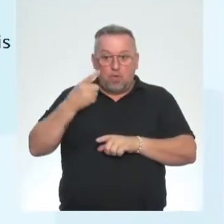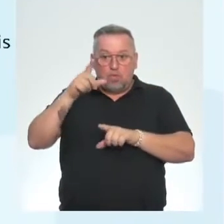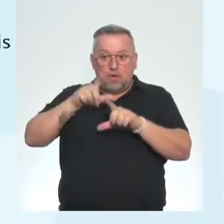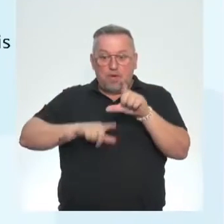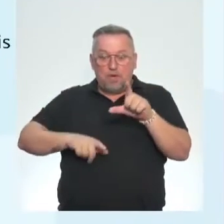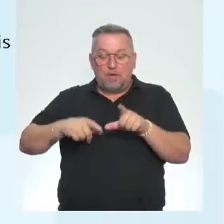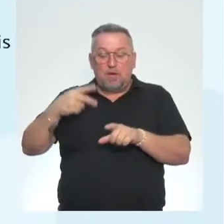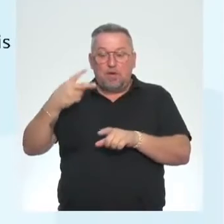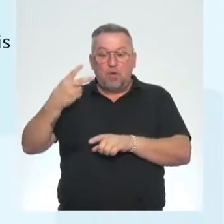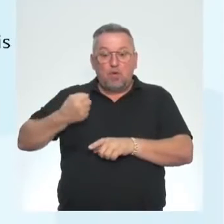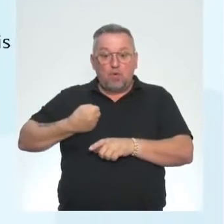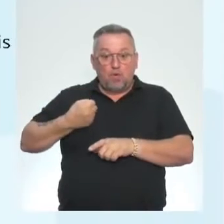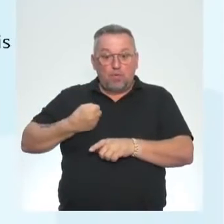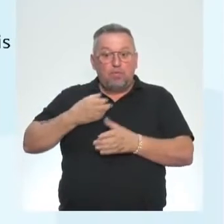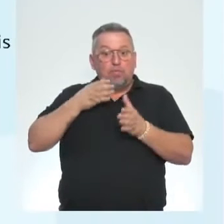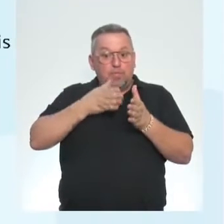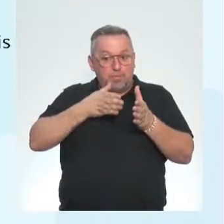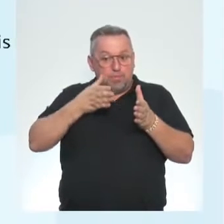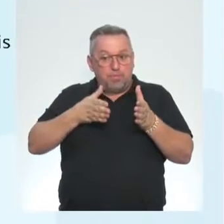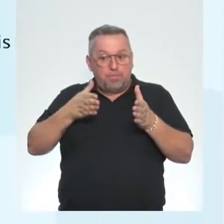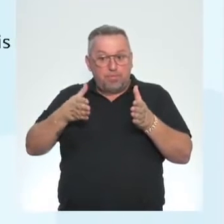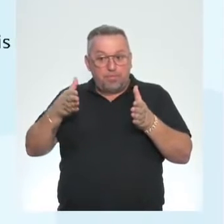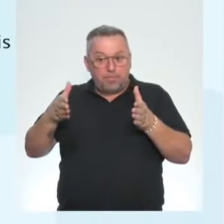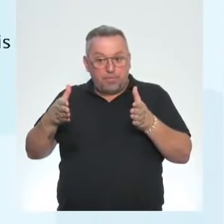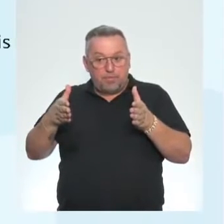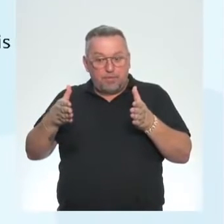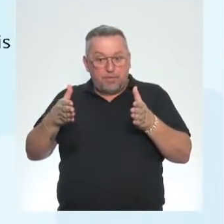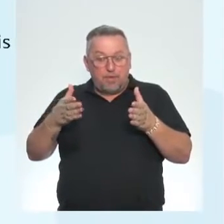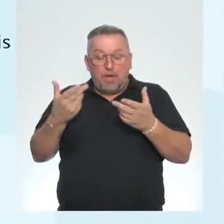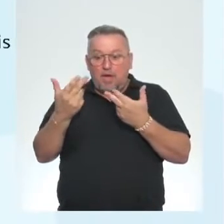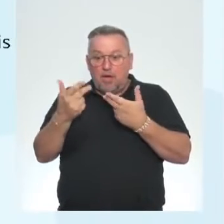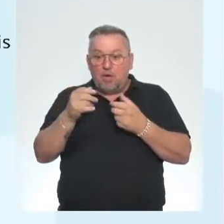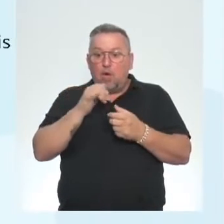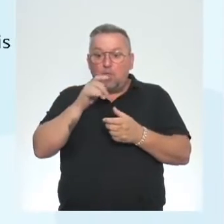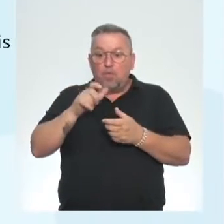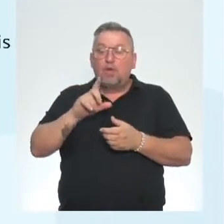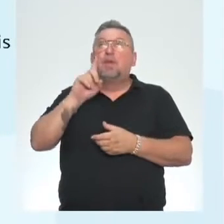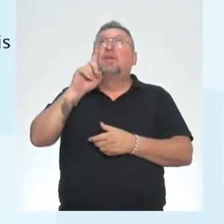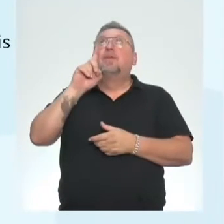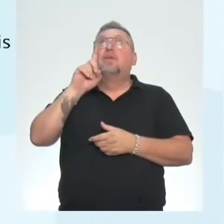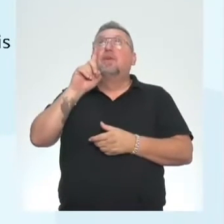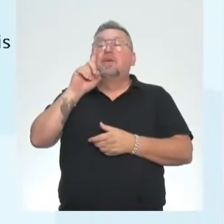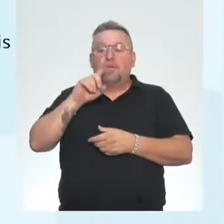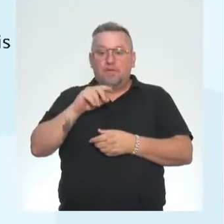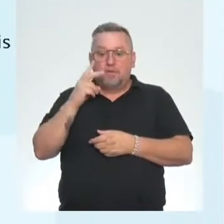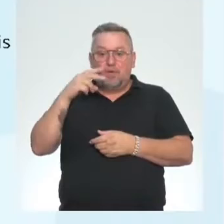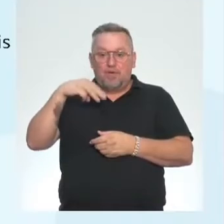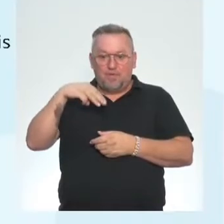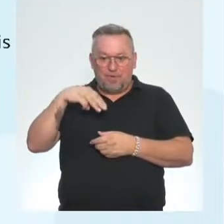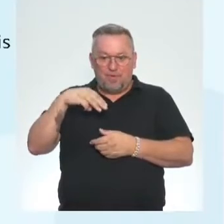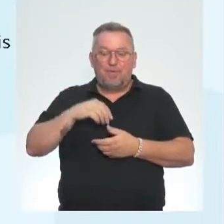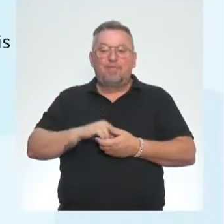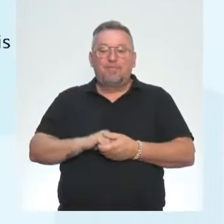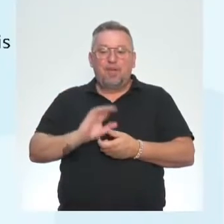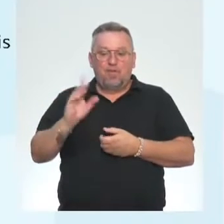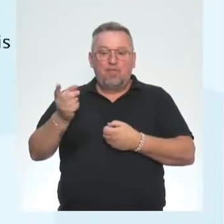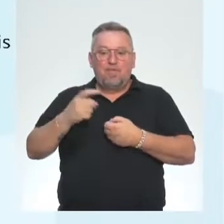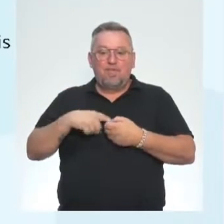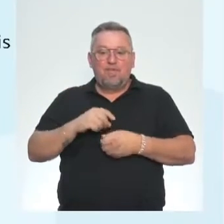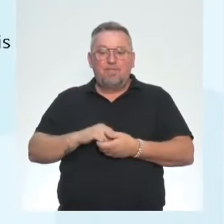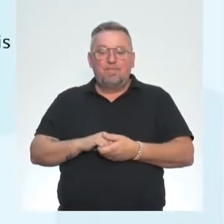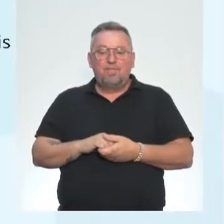2 números nesta ordem, conforme ali a plaquinha que o Pro deixou ali para vocês. 2 minutos, Osmar? 2 minutinhos. Então, a gente já